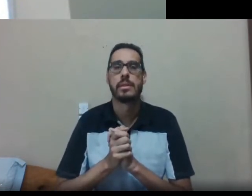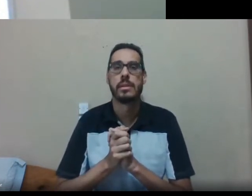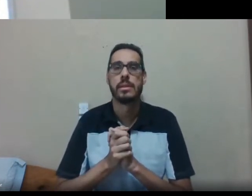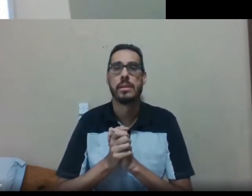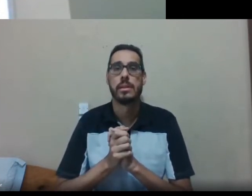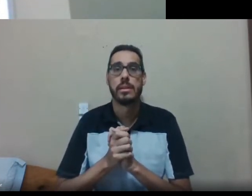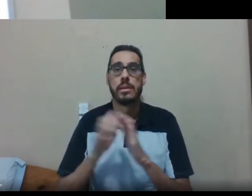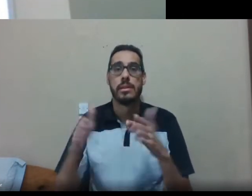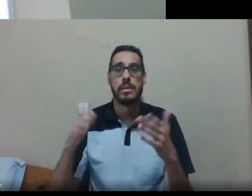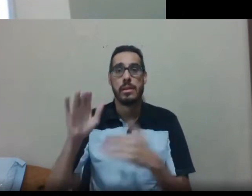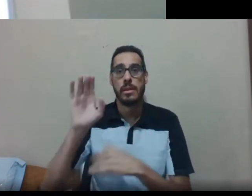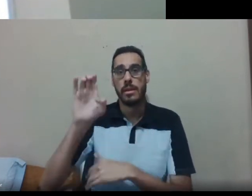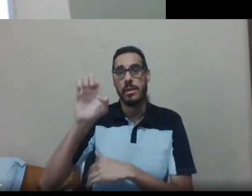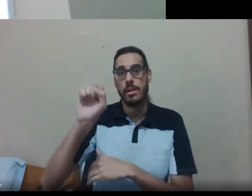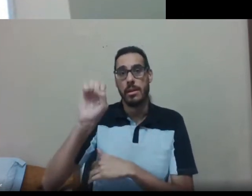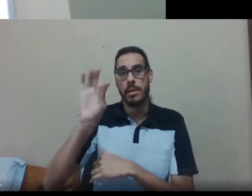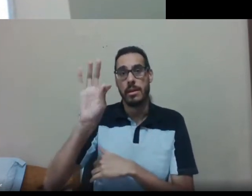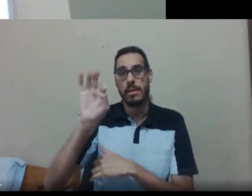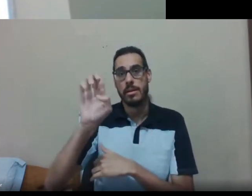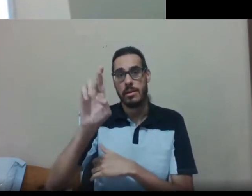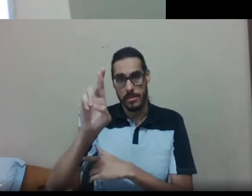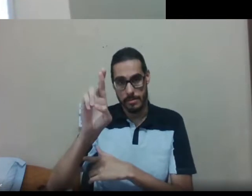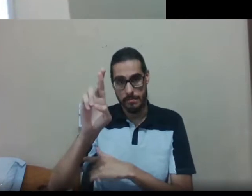vocês receberam ontem,